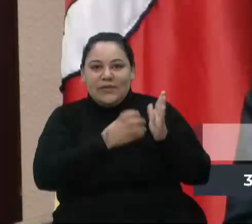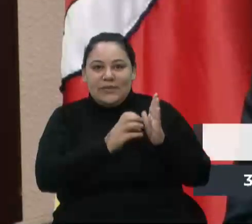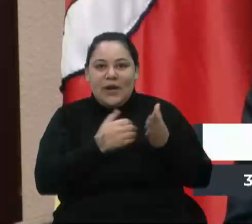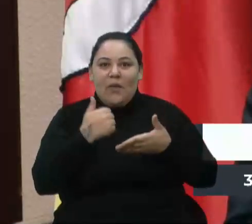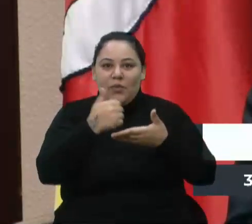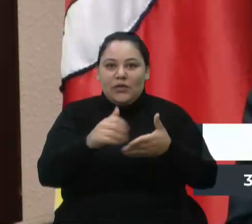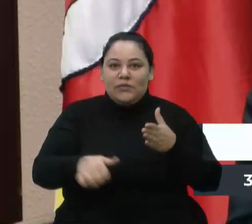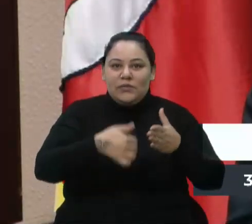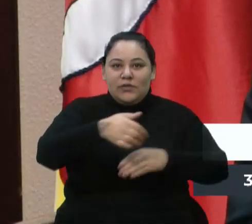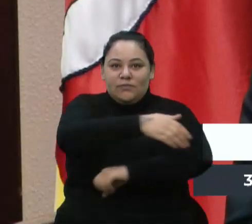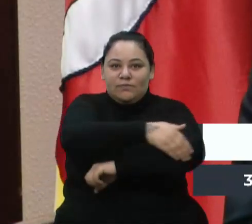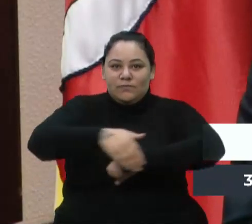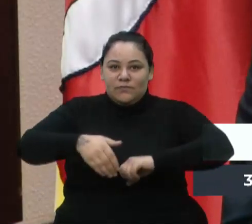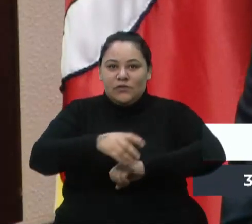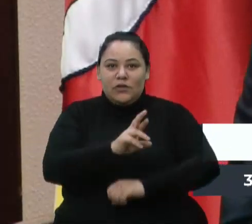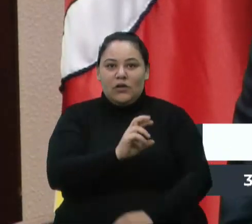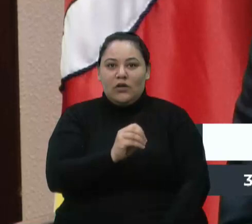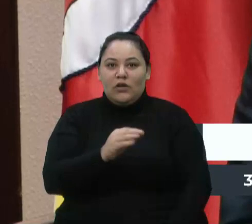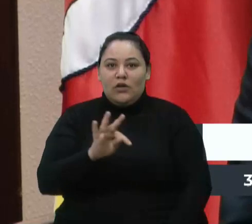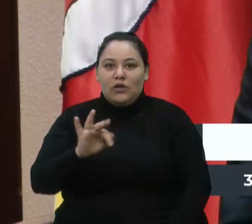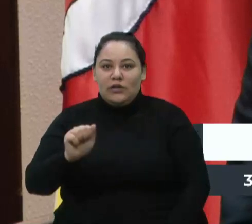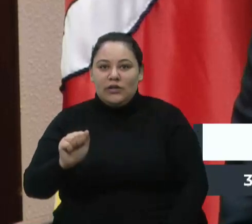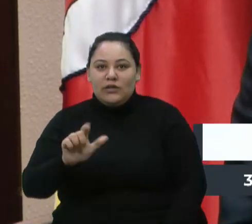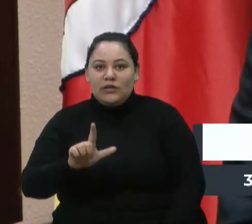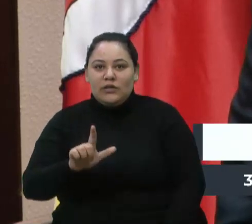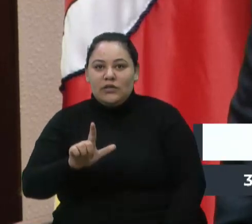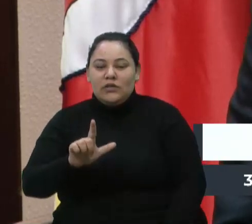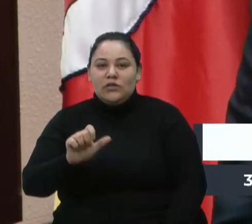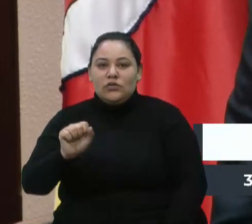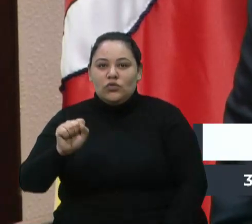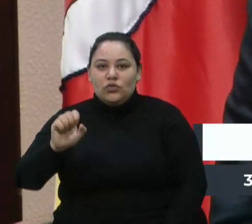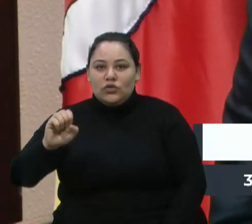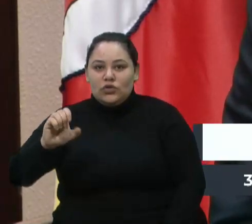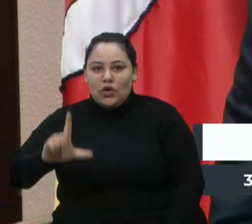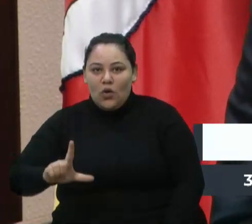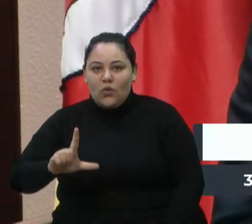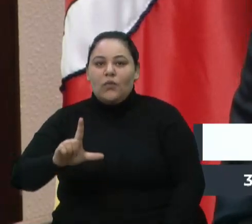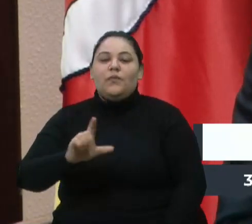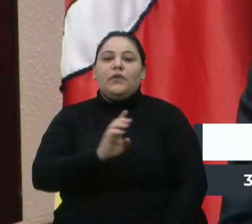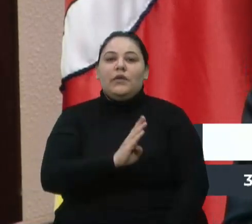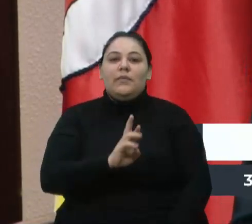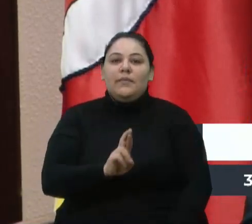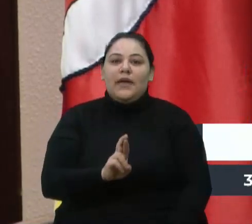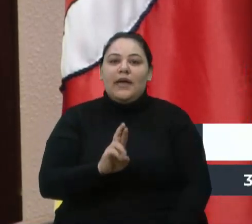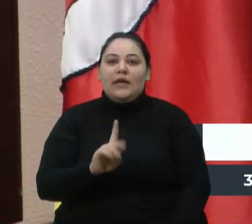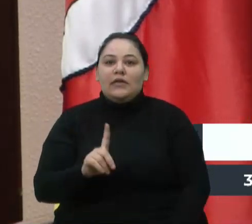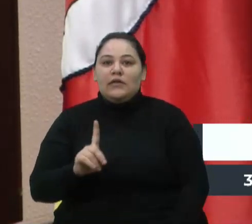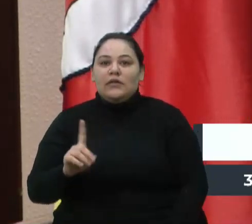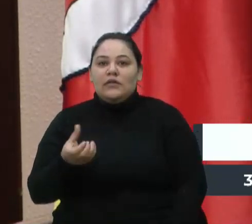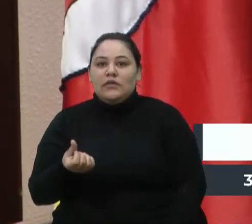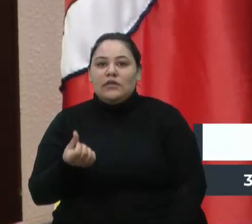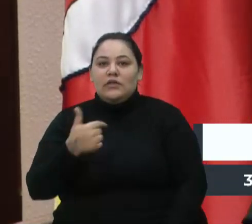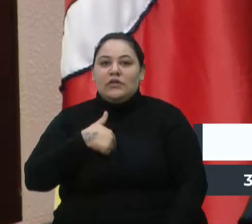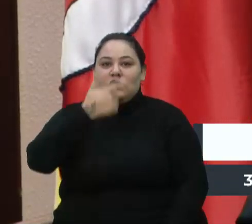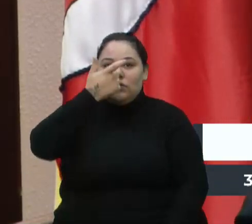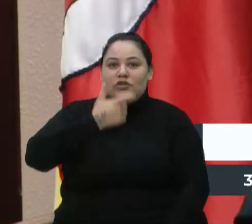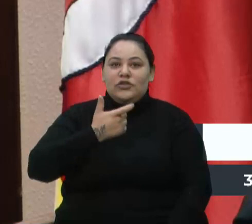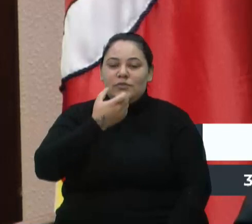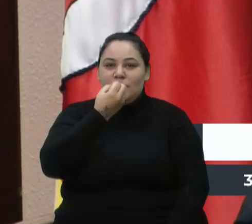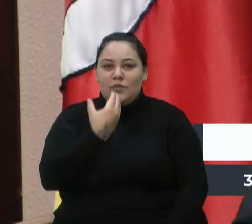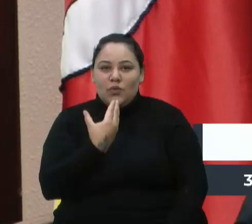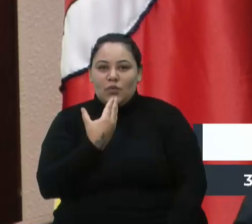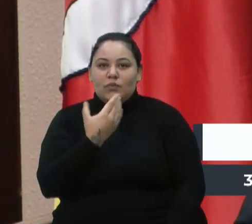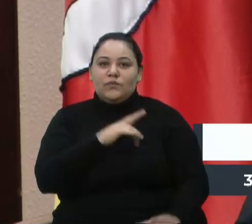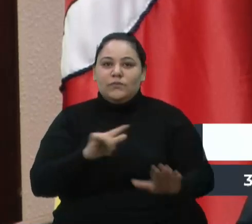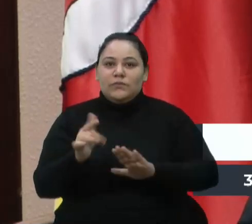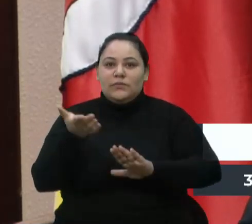da Melhoria da Rota do Sol e BR-116, aproveitando, achemos por bem, nós, semana